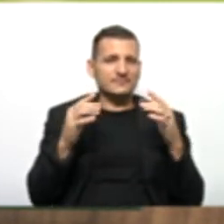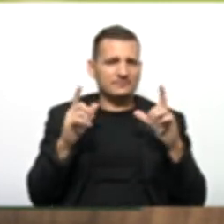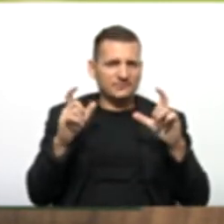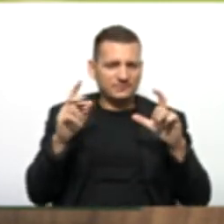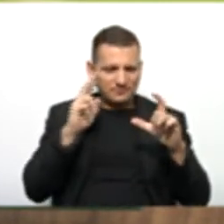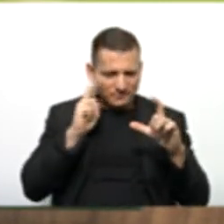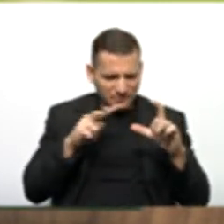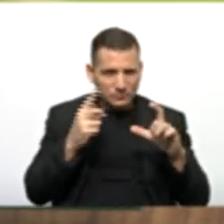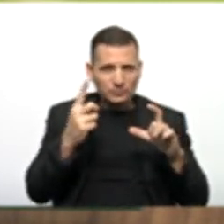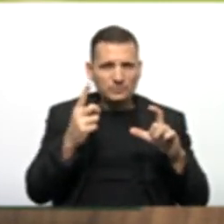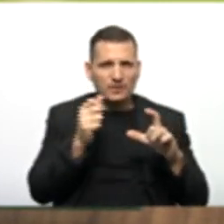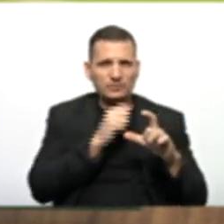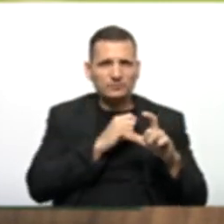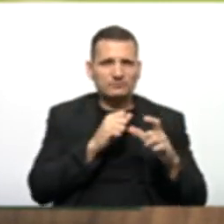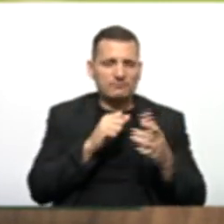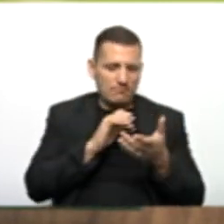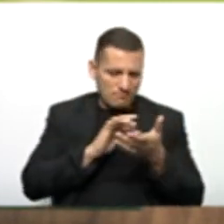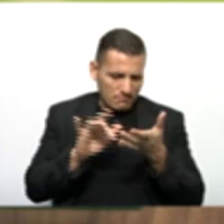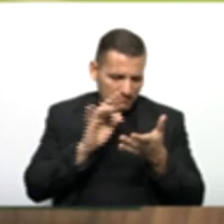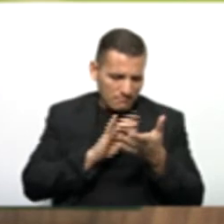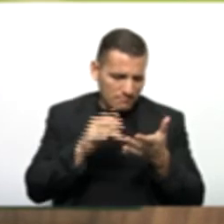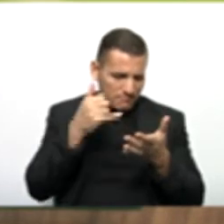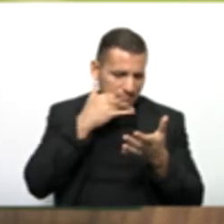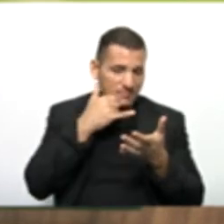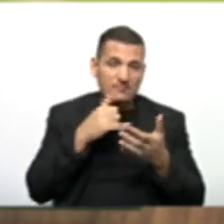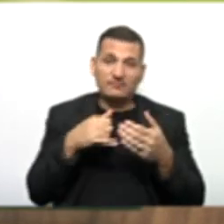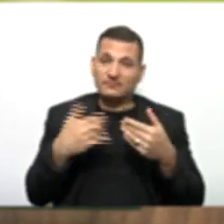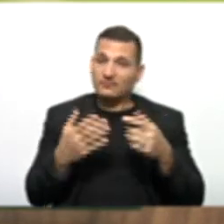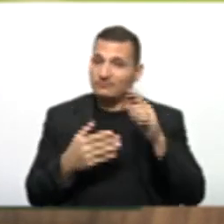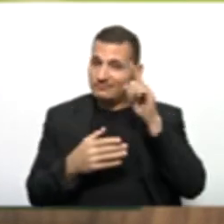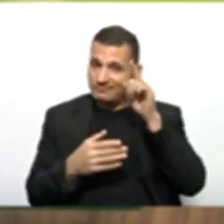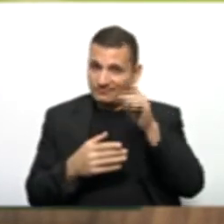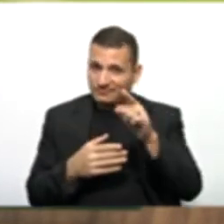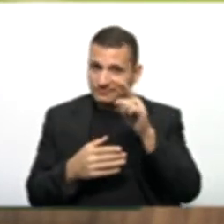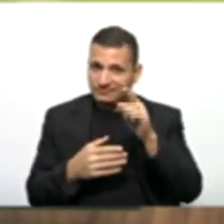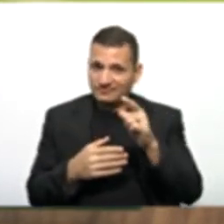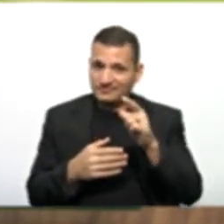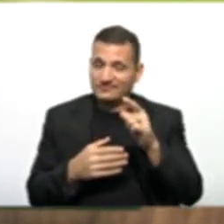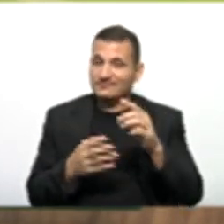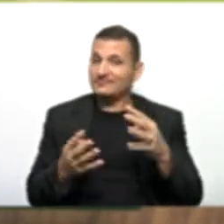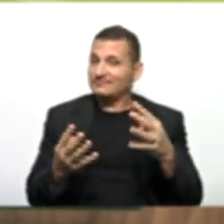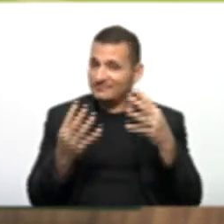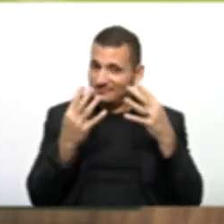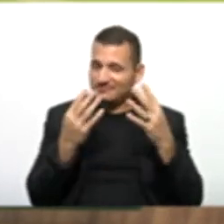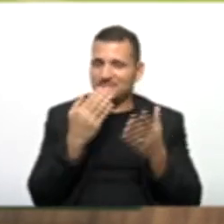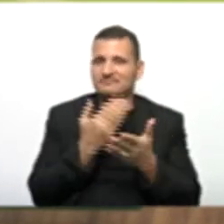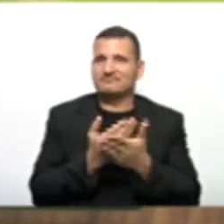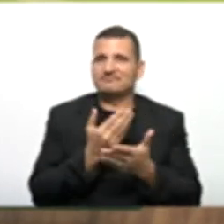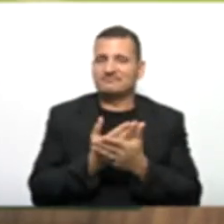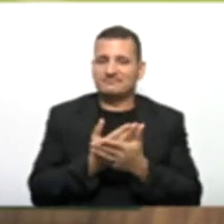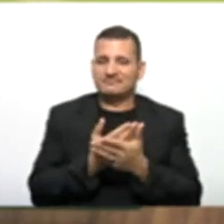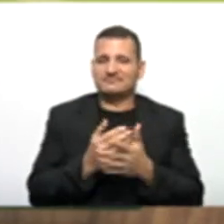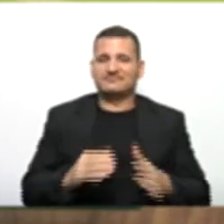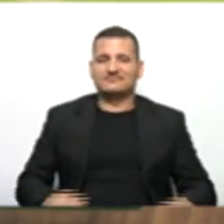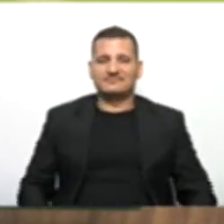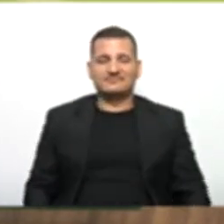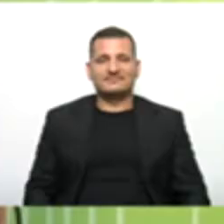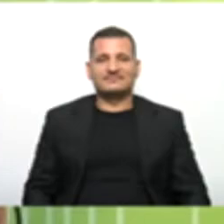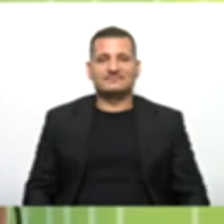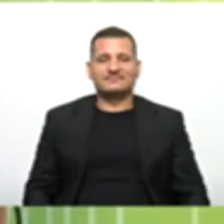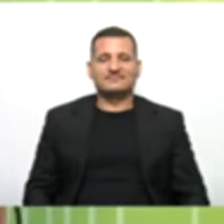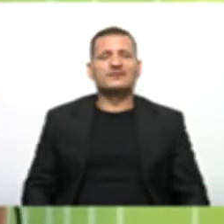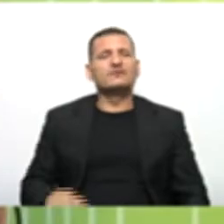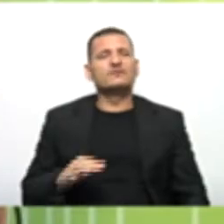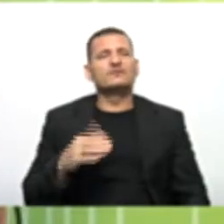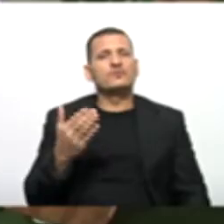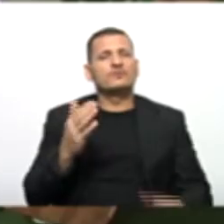está mexendo no celular. Então você que está aí, ó, lá atrás, presta atenção na aula, não é isso, professor? Isso mesmo. Só para dar um alô, qual é a escola,